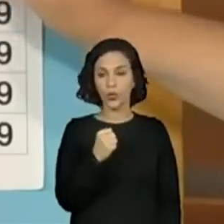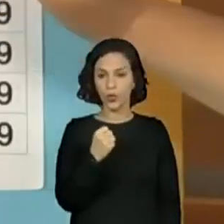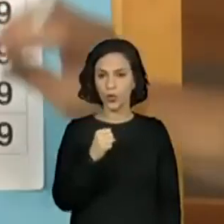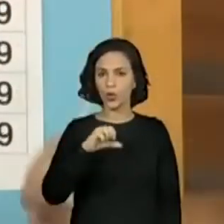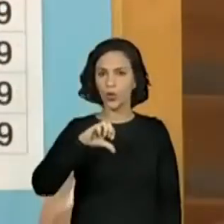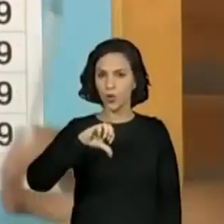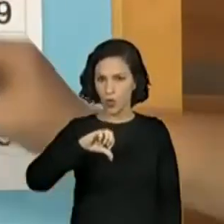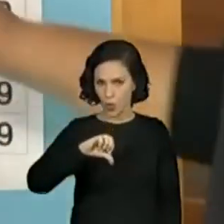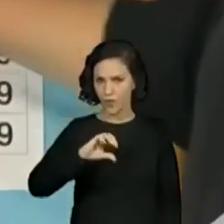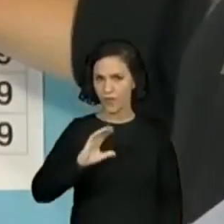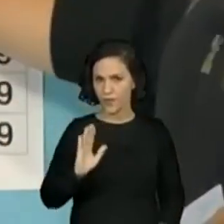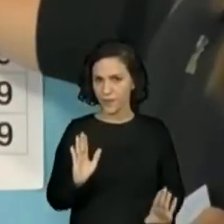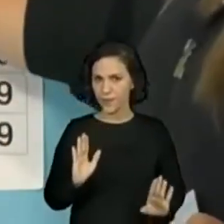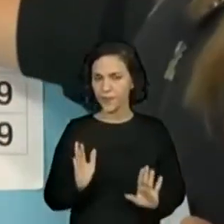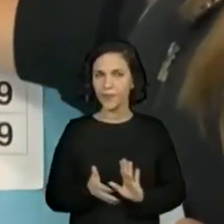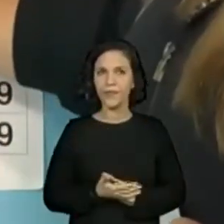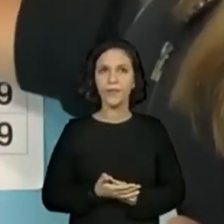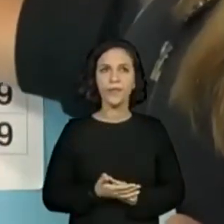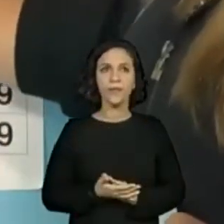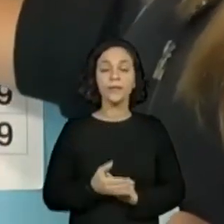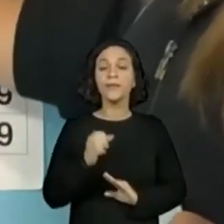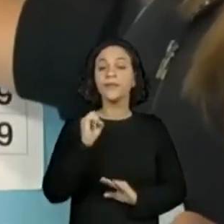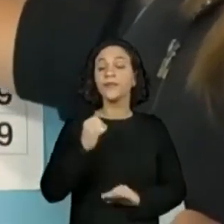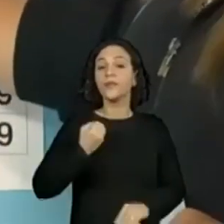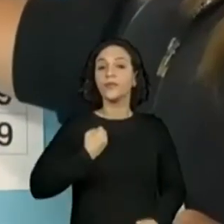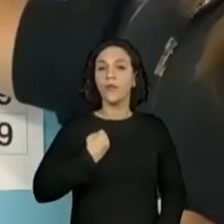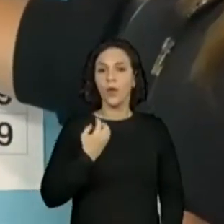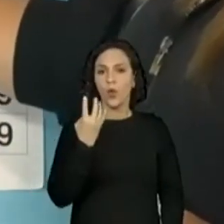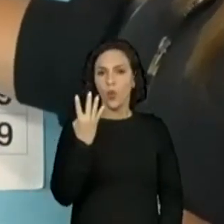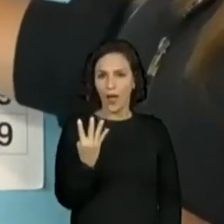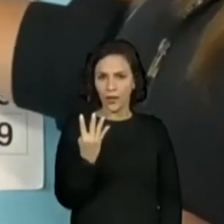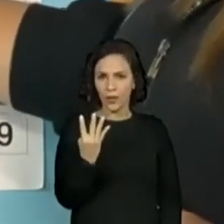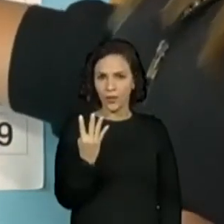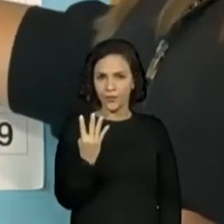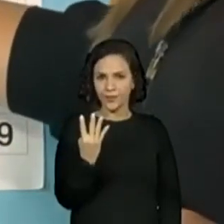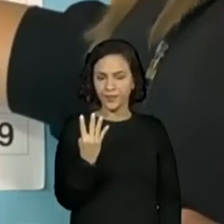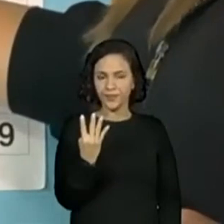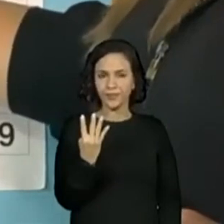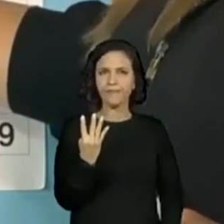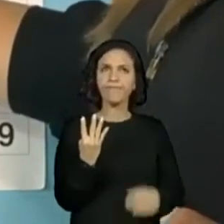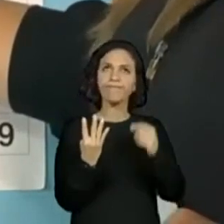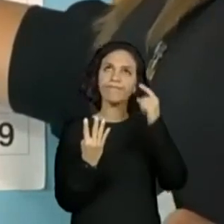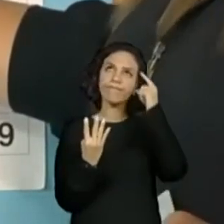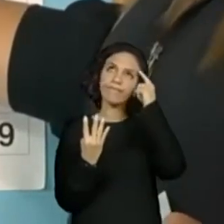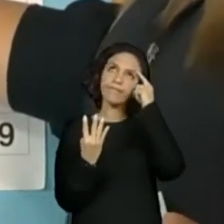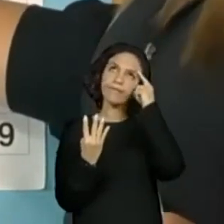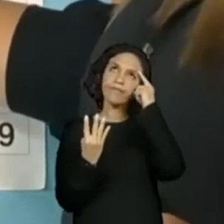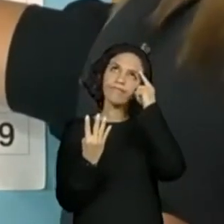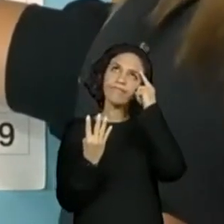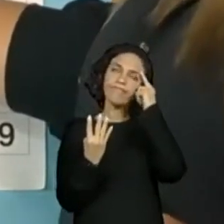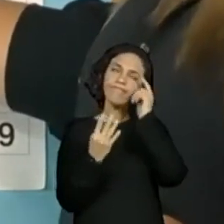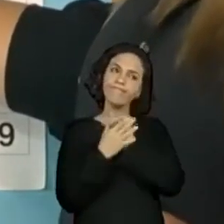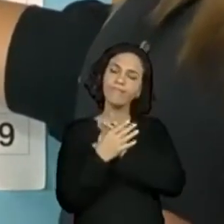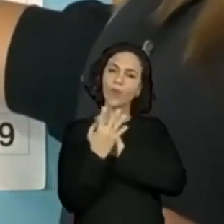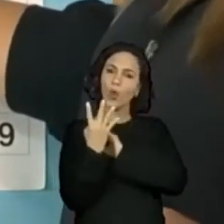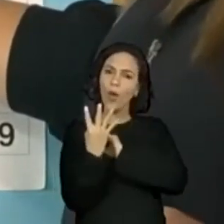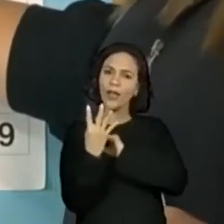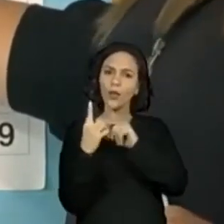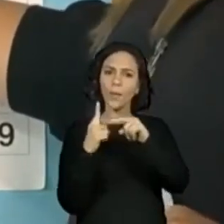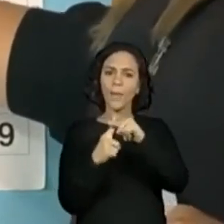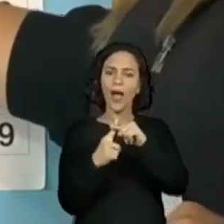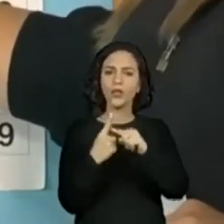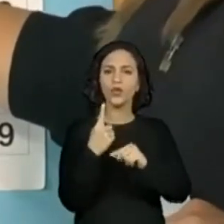8 e 9. Se eu pegar aqui o número 4 e pensar aí em uma operação, 4 mais